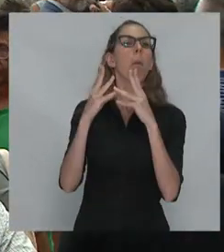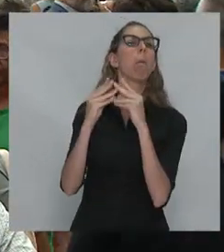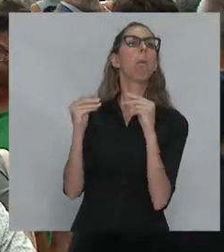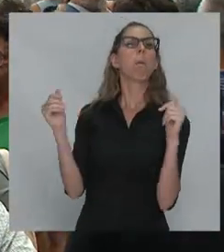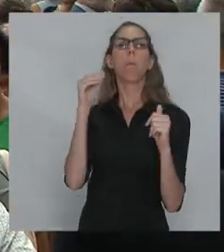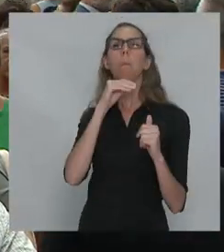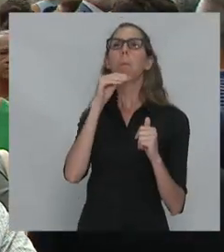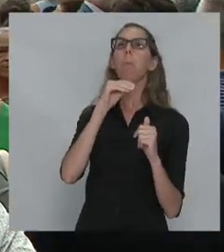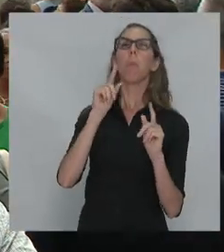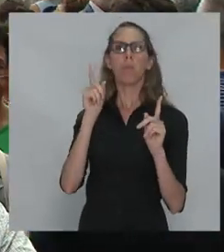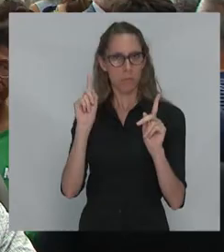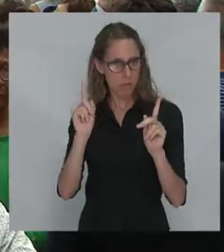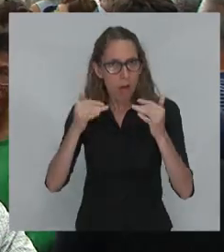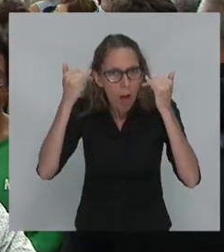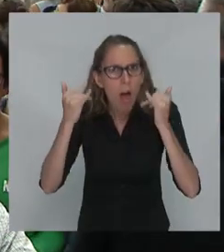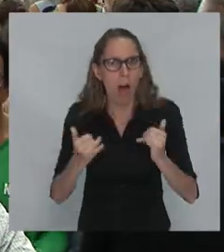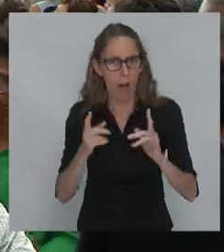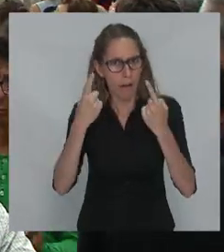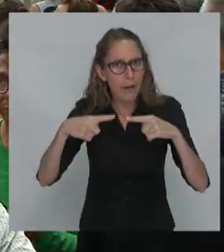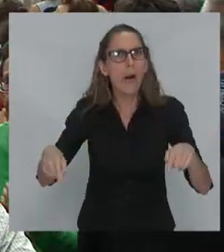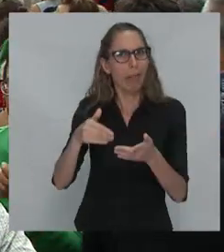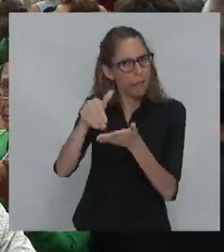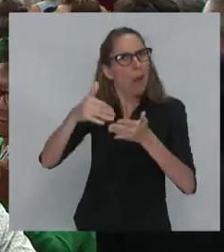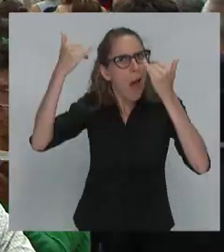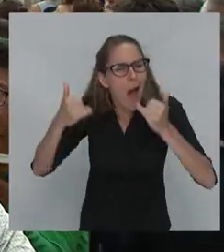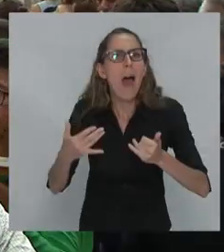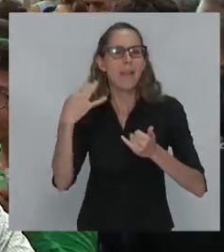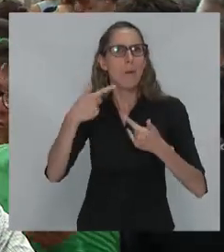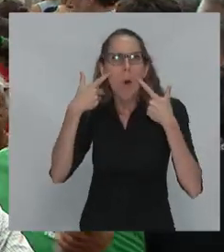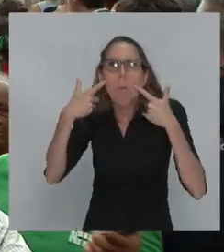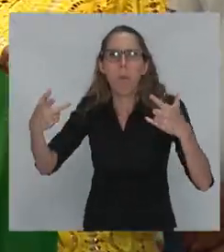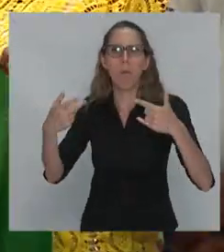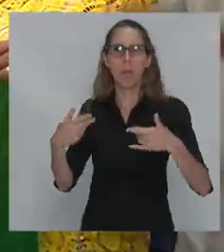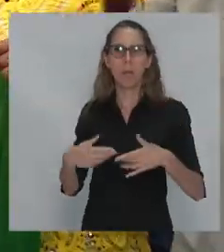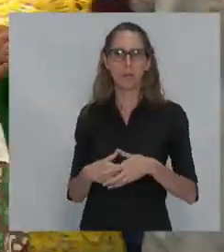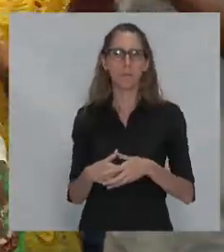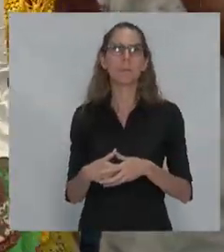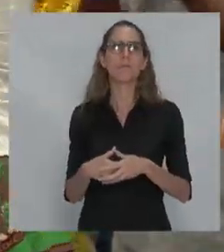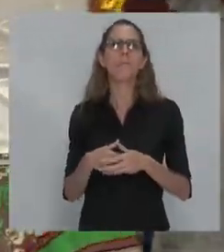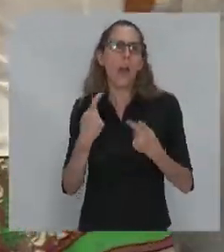invisibilicemos los procesos de racismo en nuestro cotidiano. Gracias.